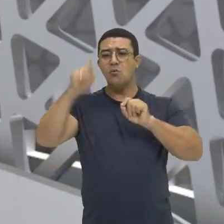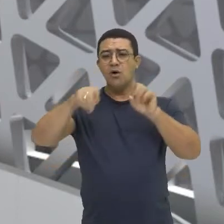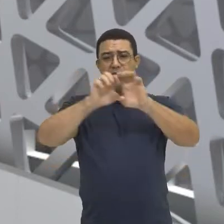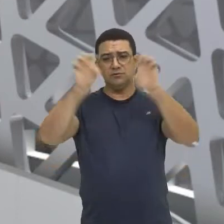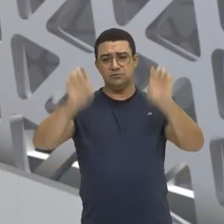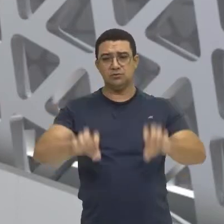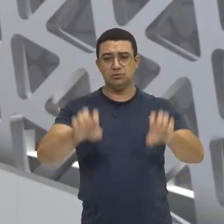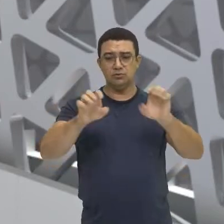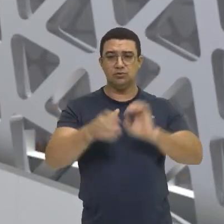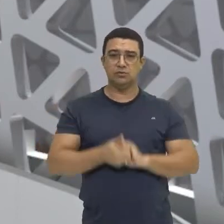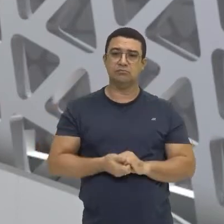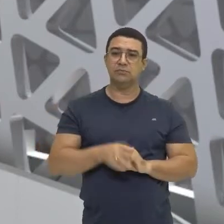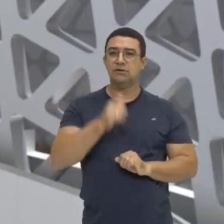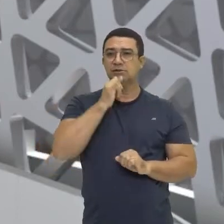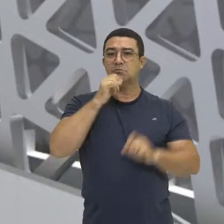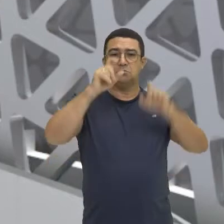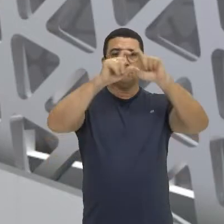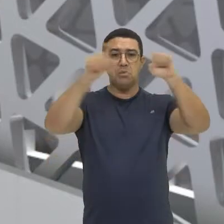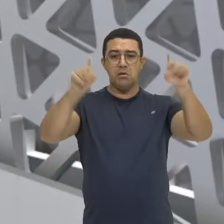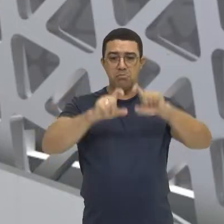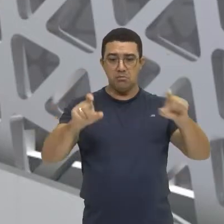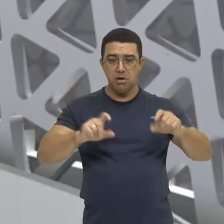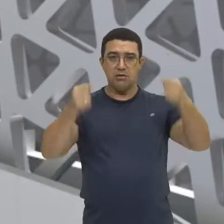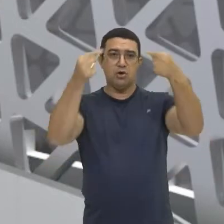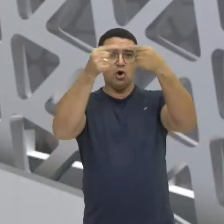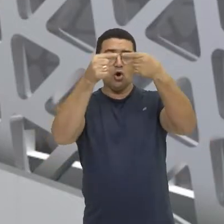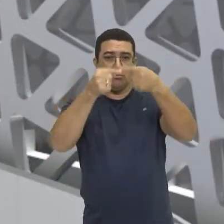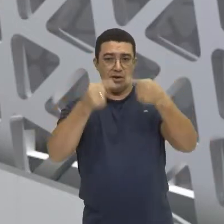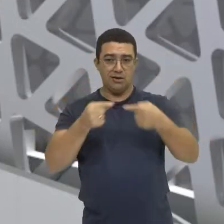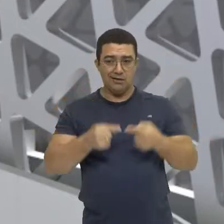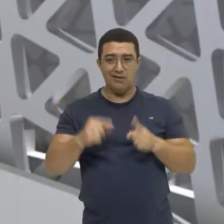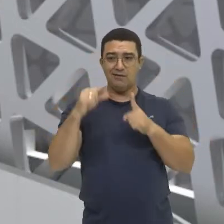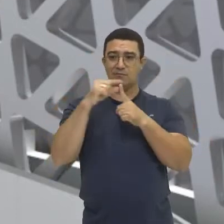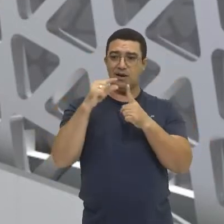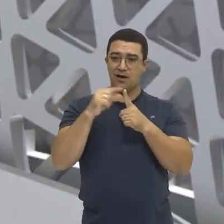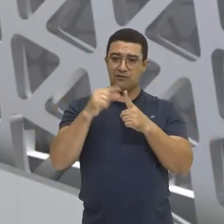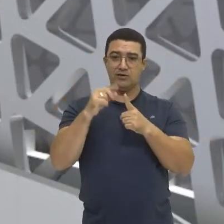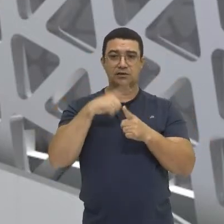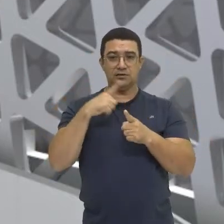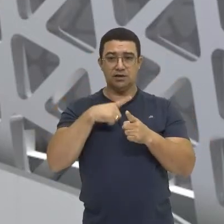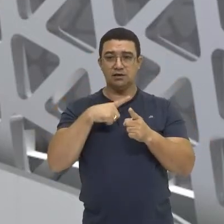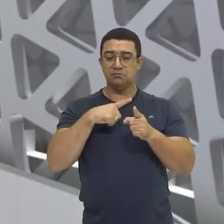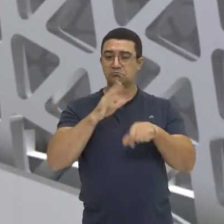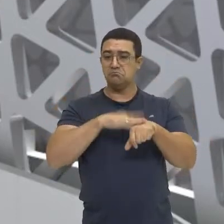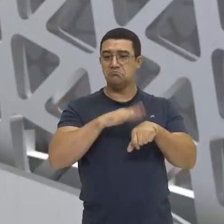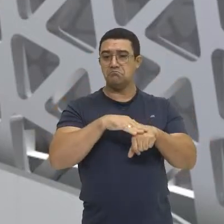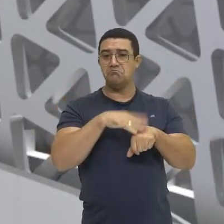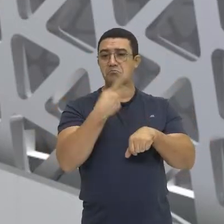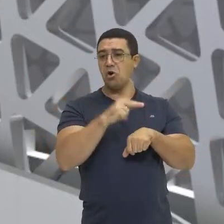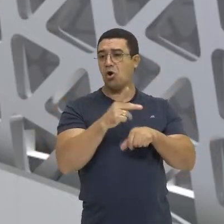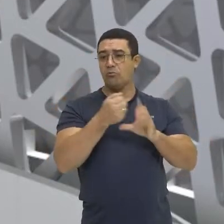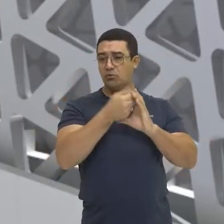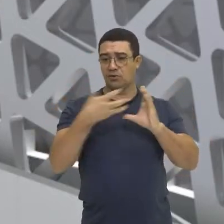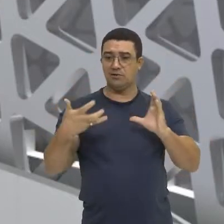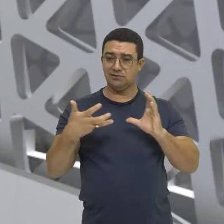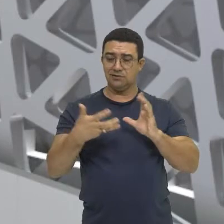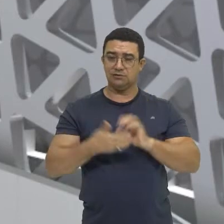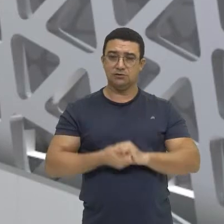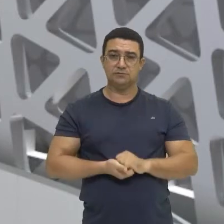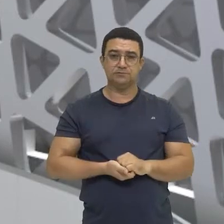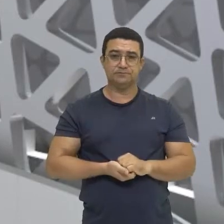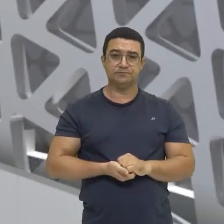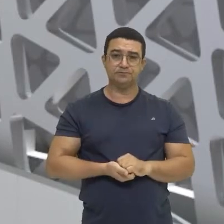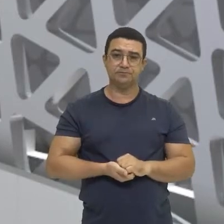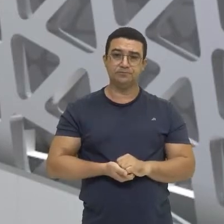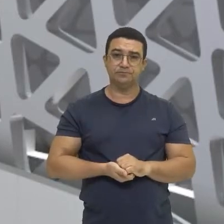estruturado, né? Na questão da estrofe, né? Das rimas. Então, eles vão ter as suas características, né? Na sua forma de